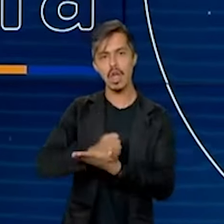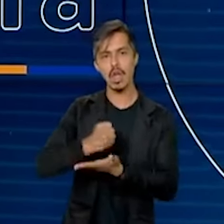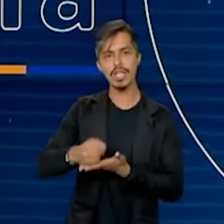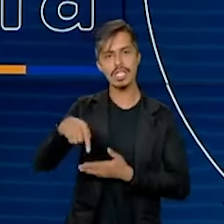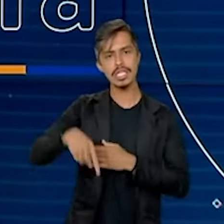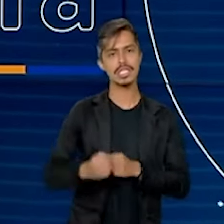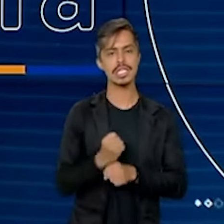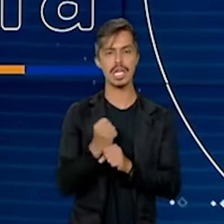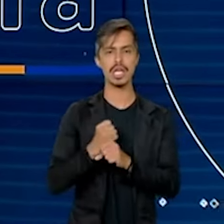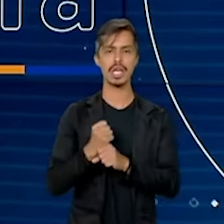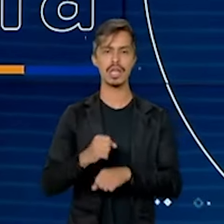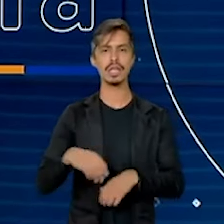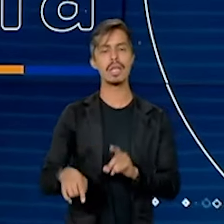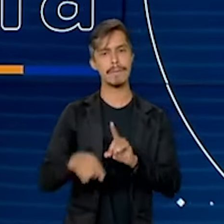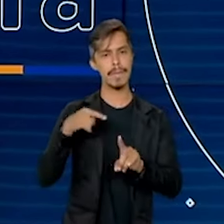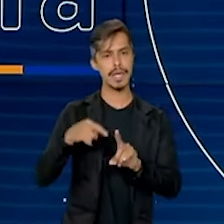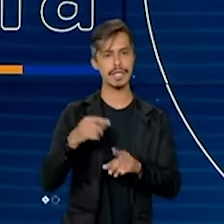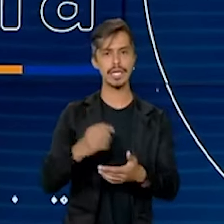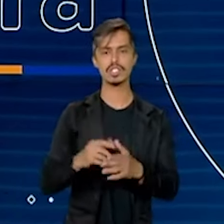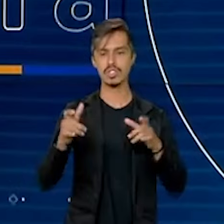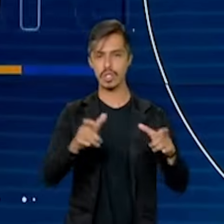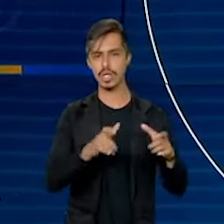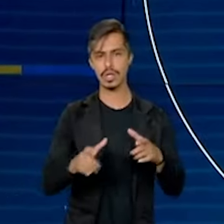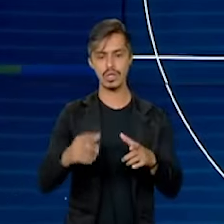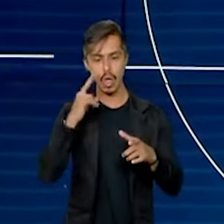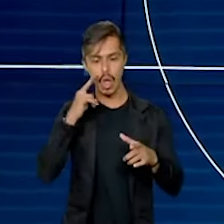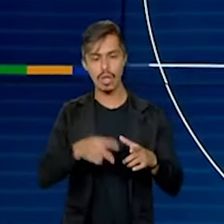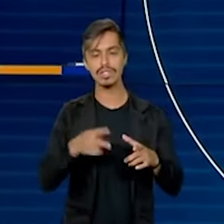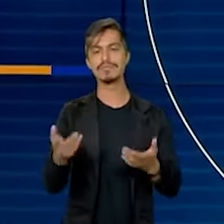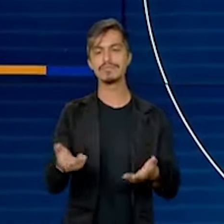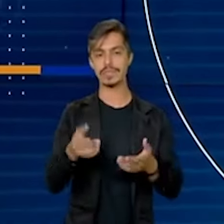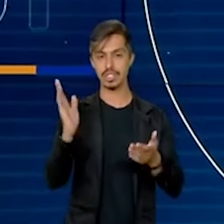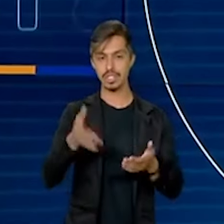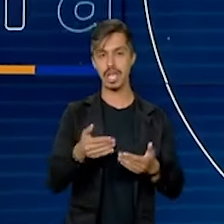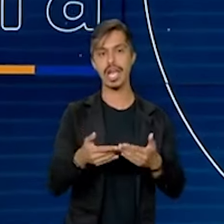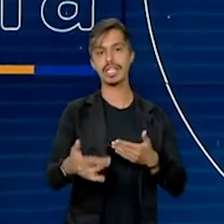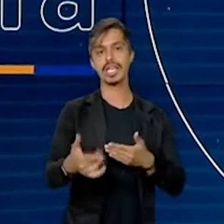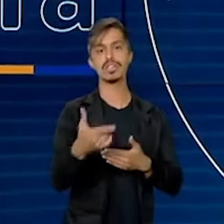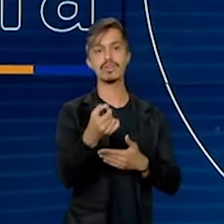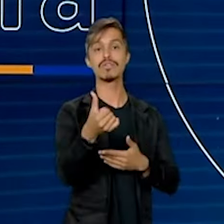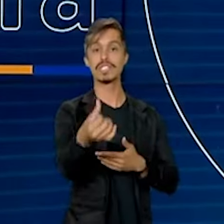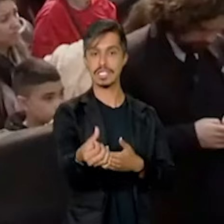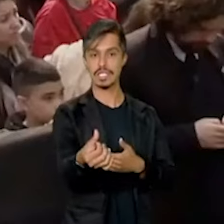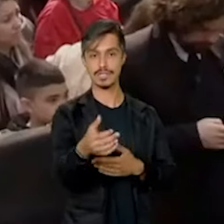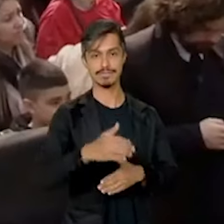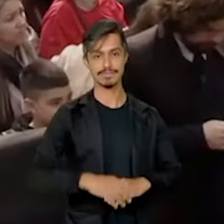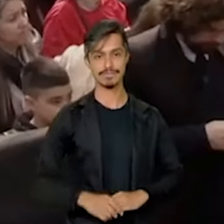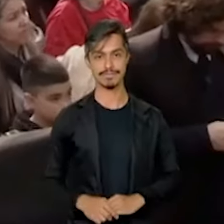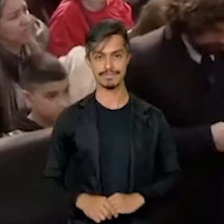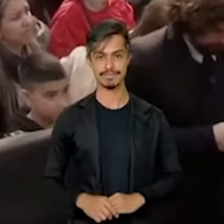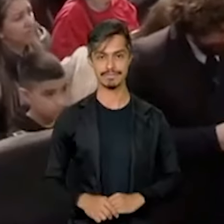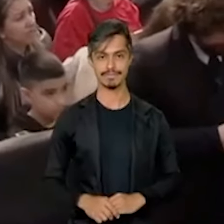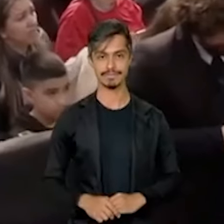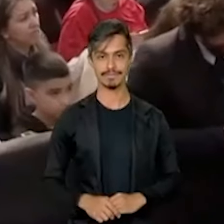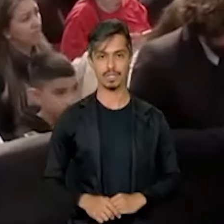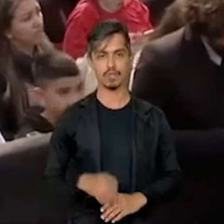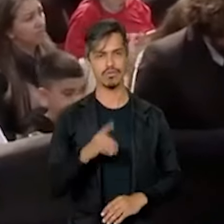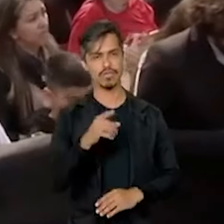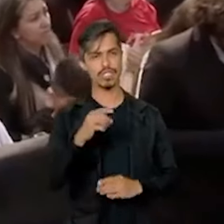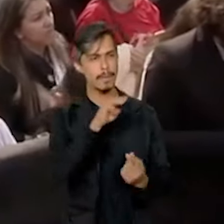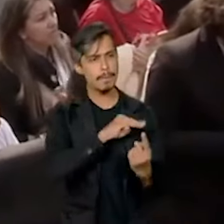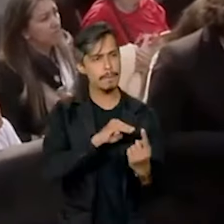neste ano mais da metade das unidades previstas pelo programa até 2026. O senhor deu uma meta